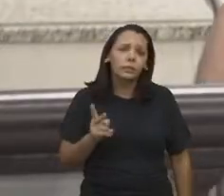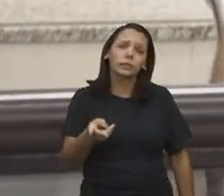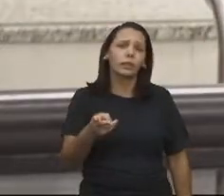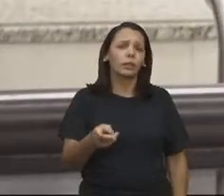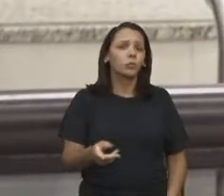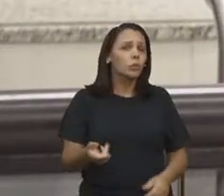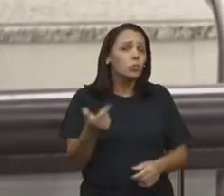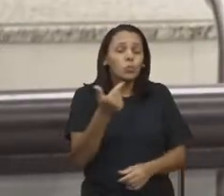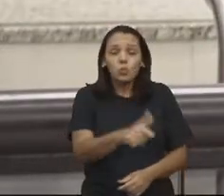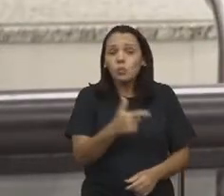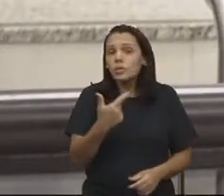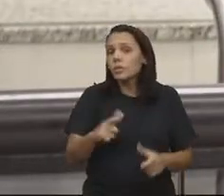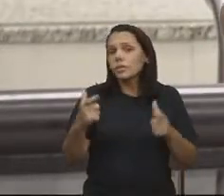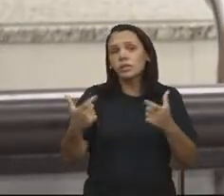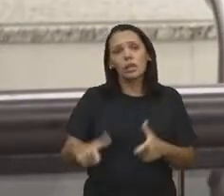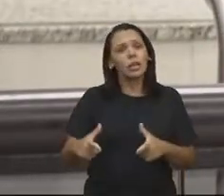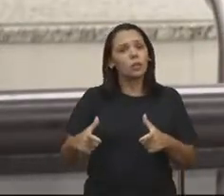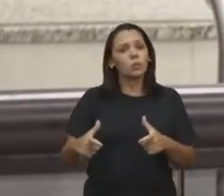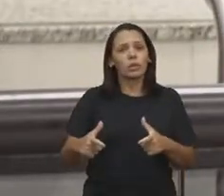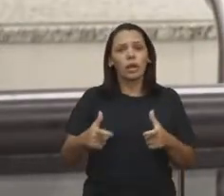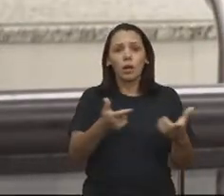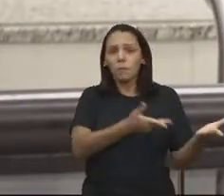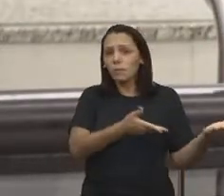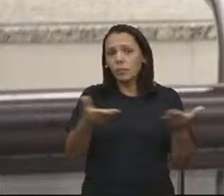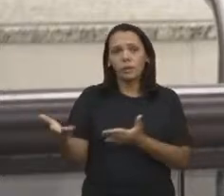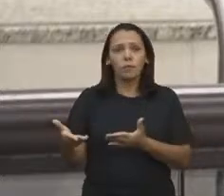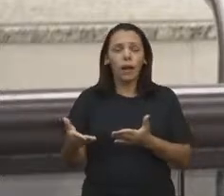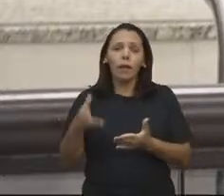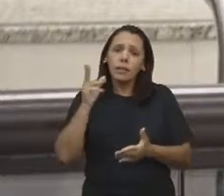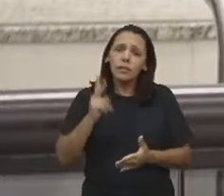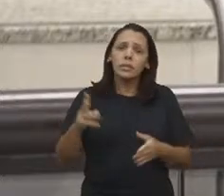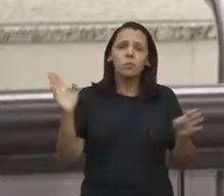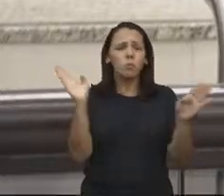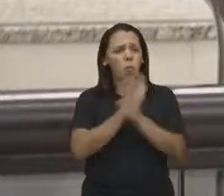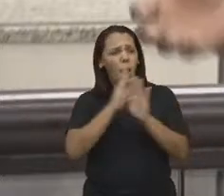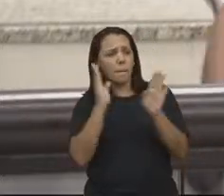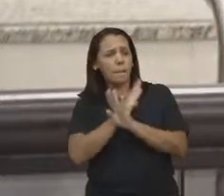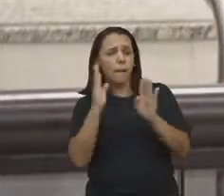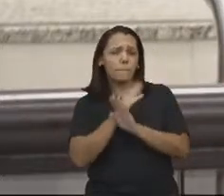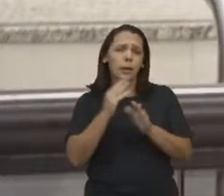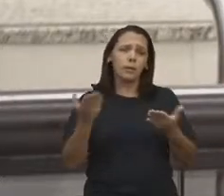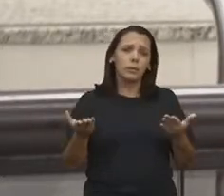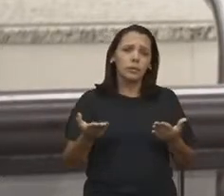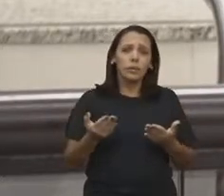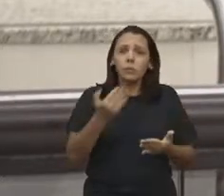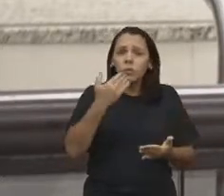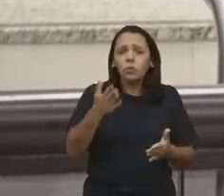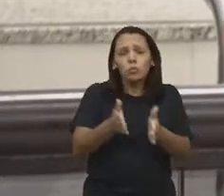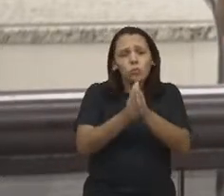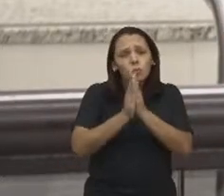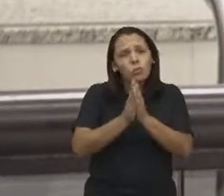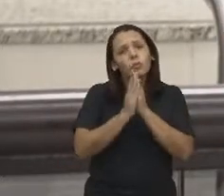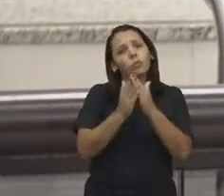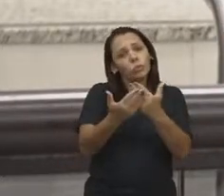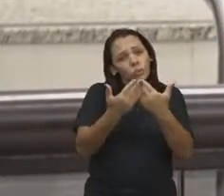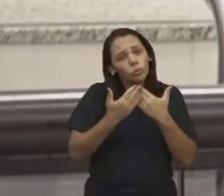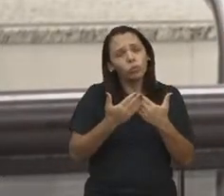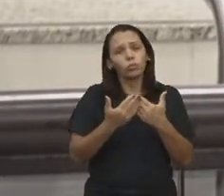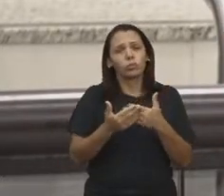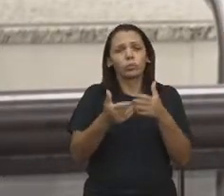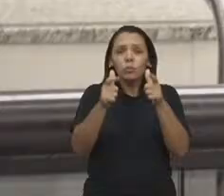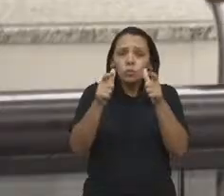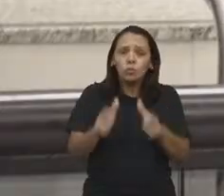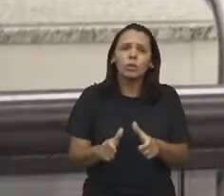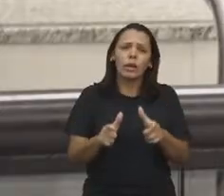onde descartar. É uma perseguição total. Então, assim, peço de coração para vocês poderem ajudar a gente nessa forma aí. Abrir um local para a